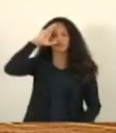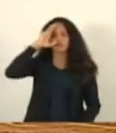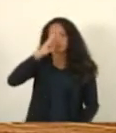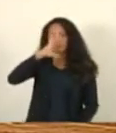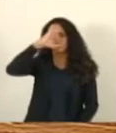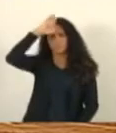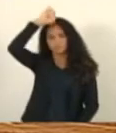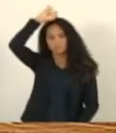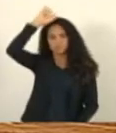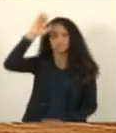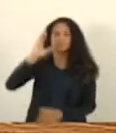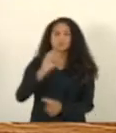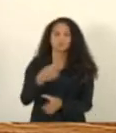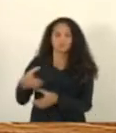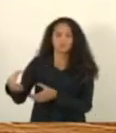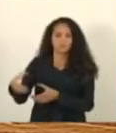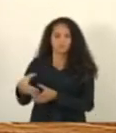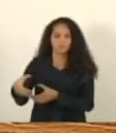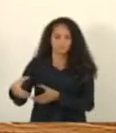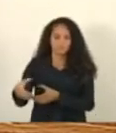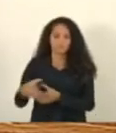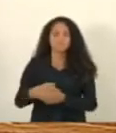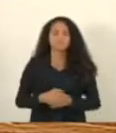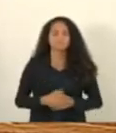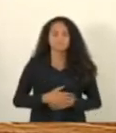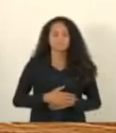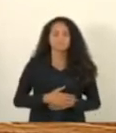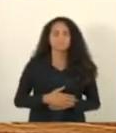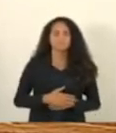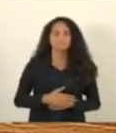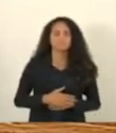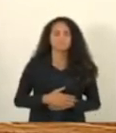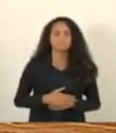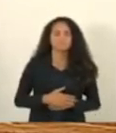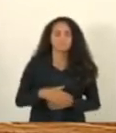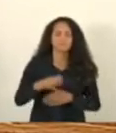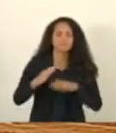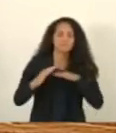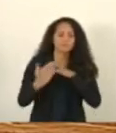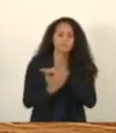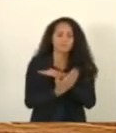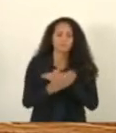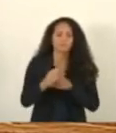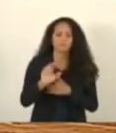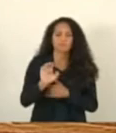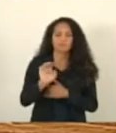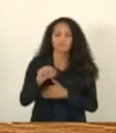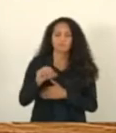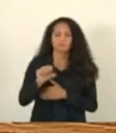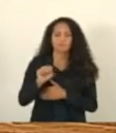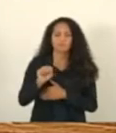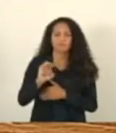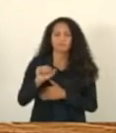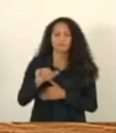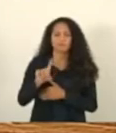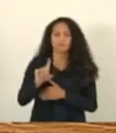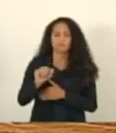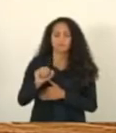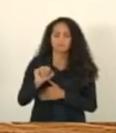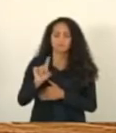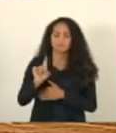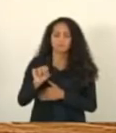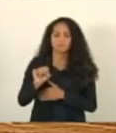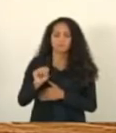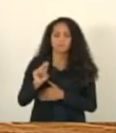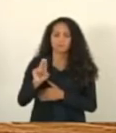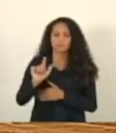Bombeiro Militar, na Enseada do Suá, em Vitória, tendo